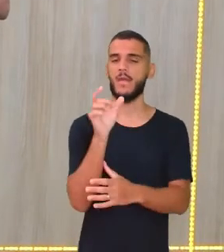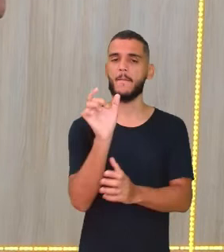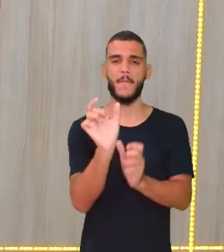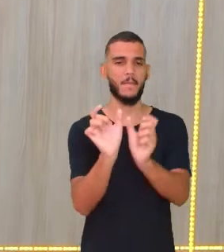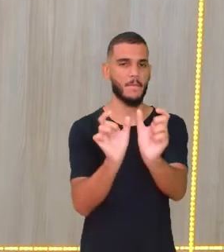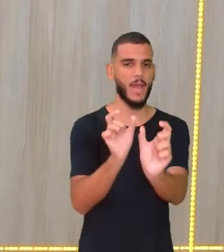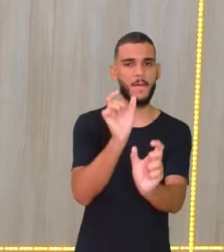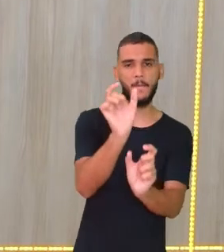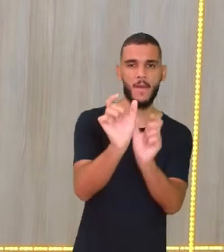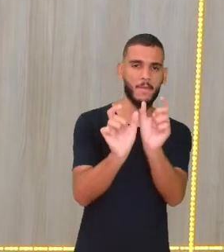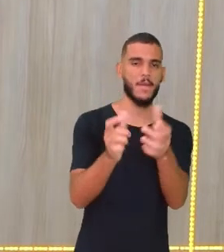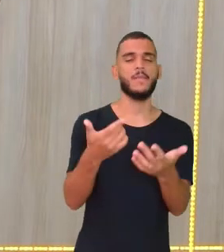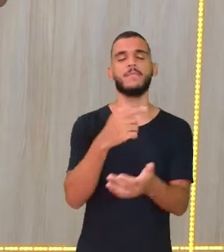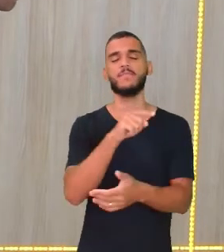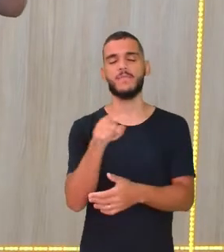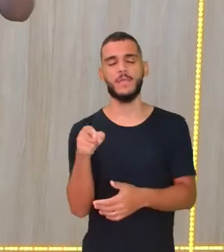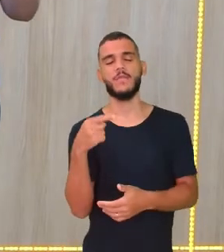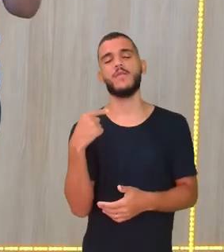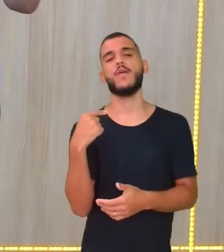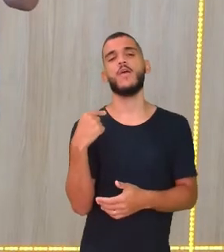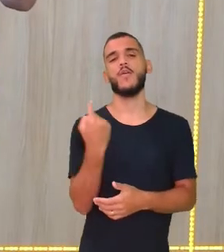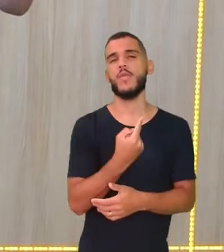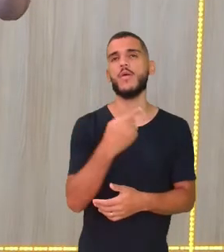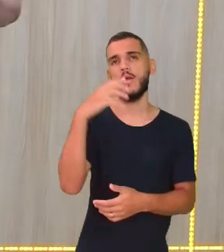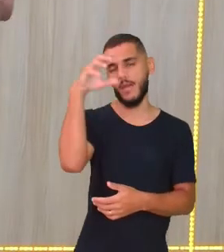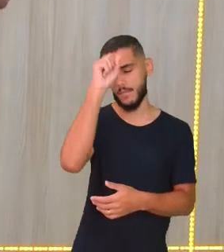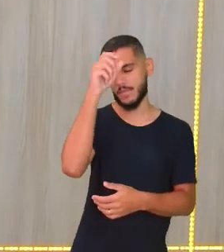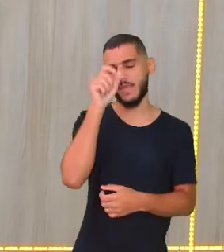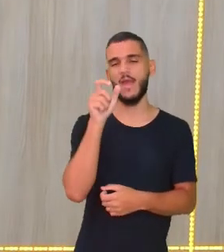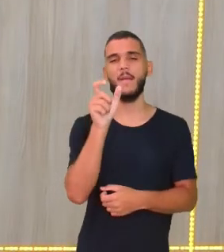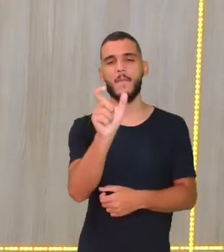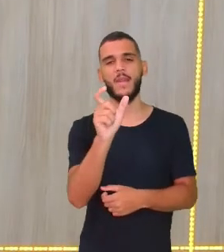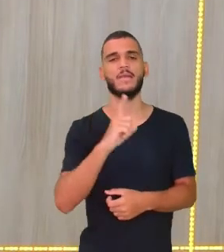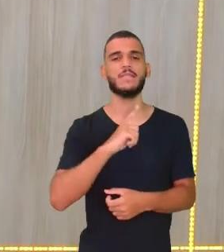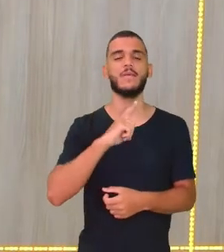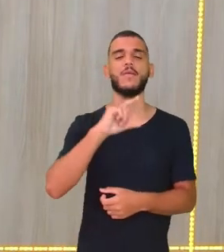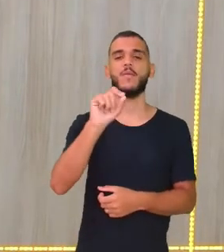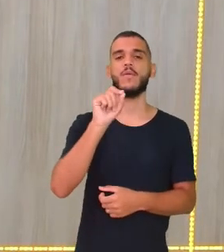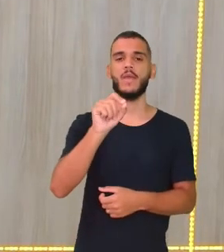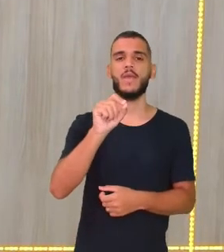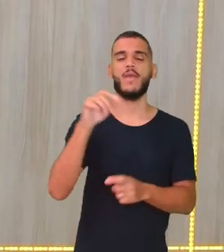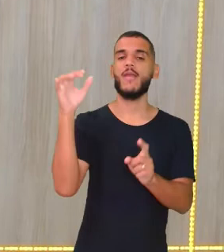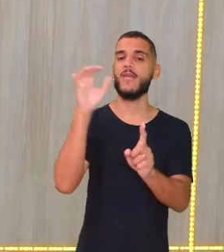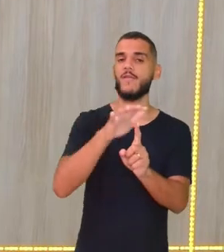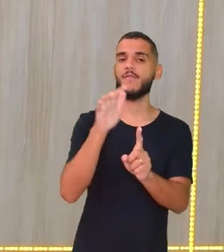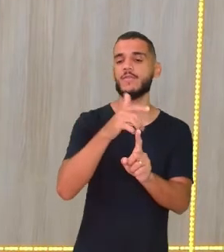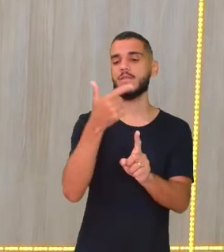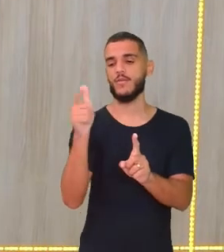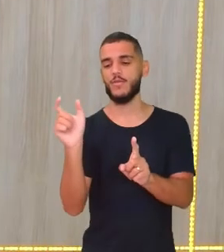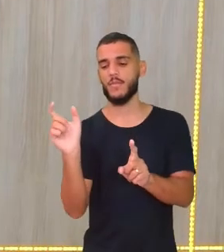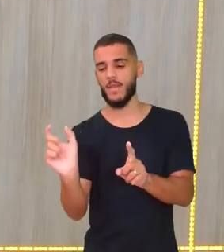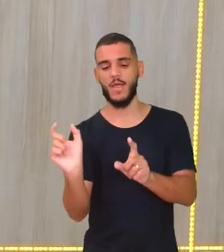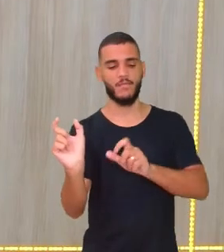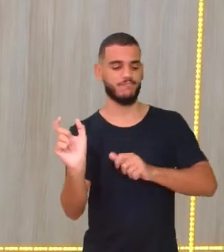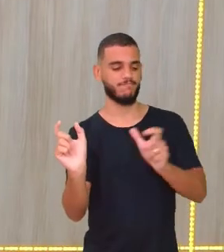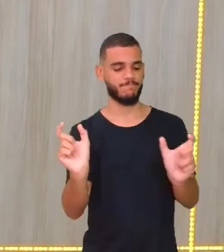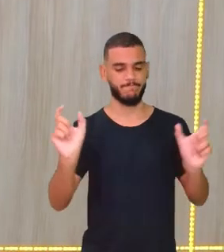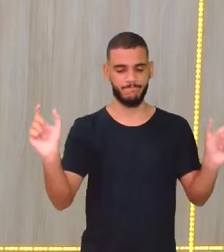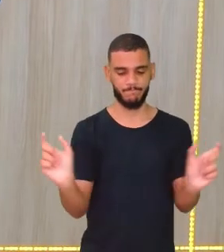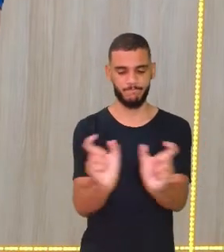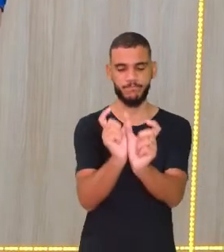palavras, onde nós conhecemos as palavras que foram derivadas de outras palavras, né, já